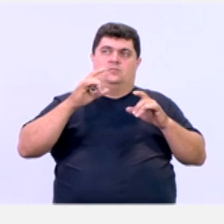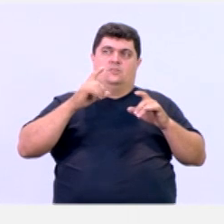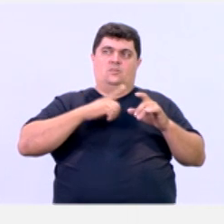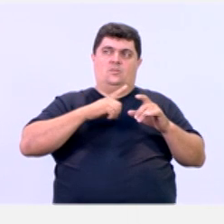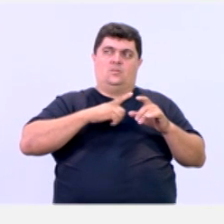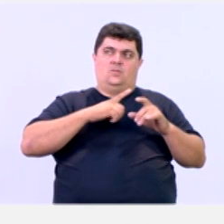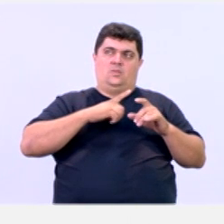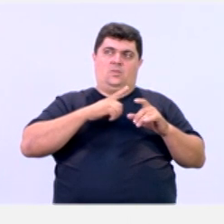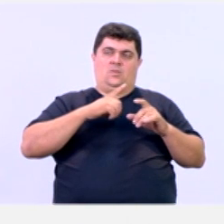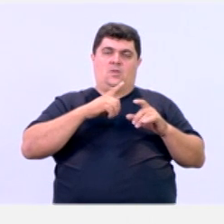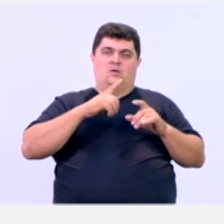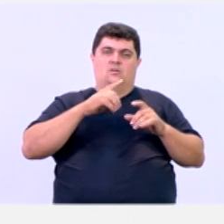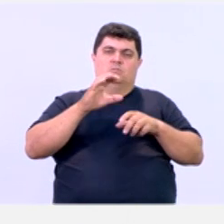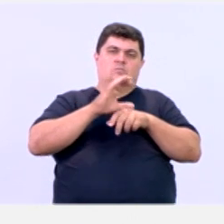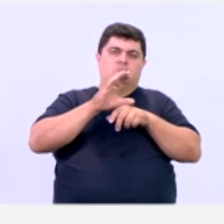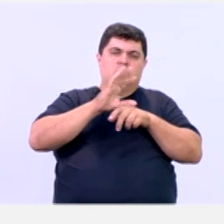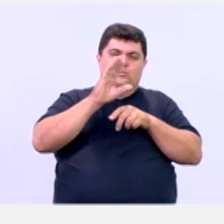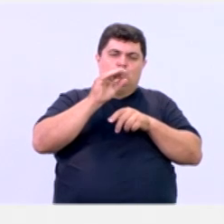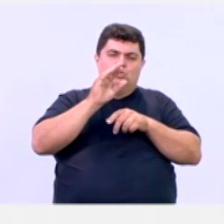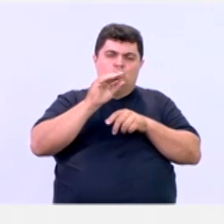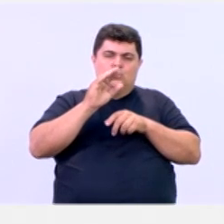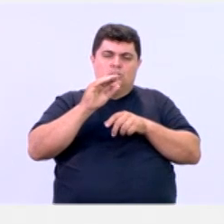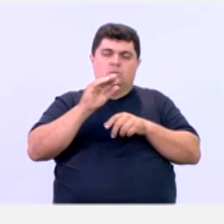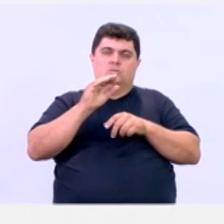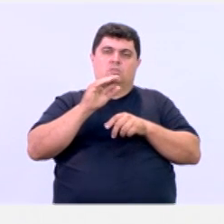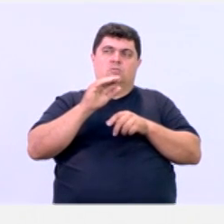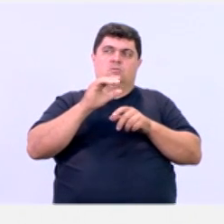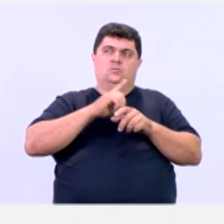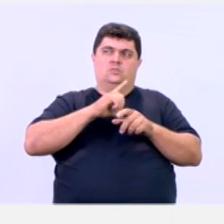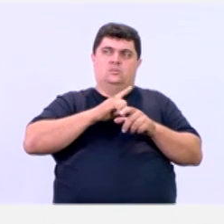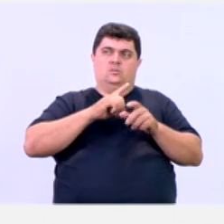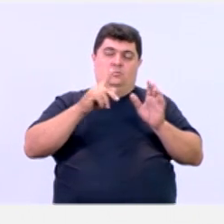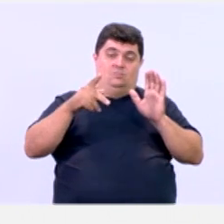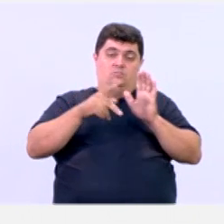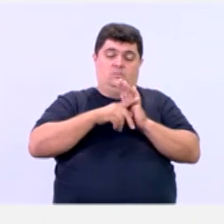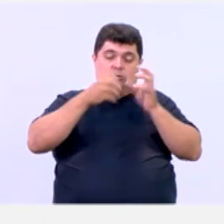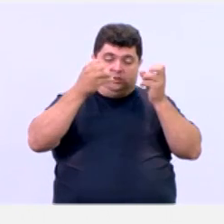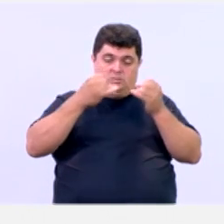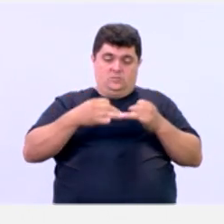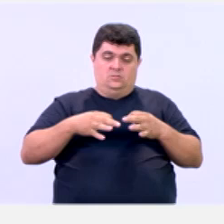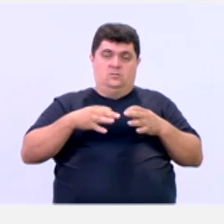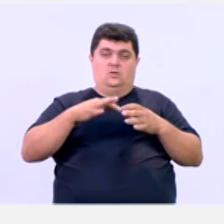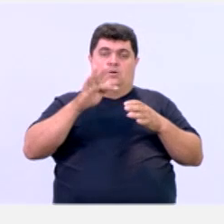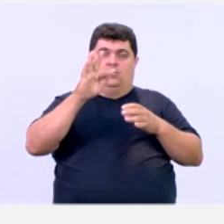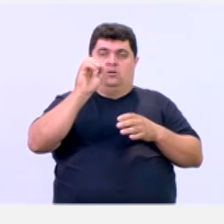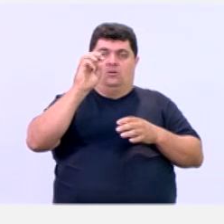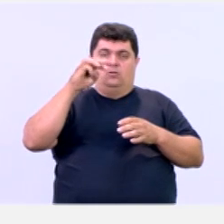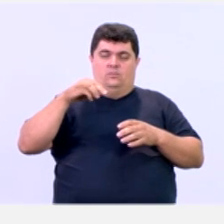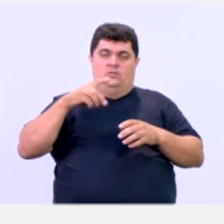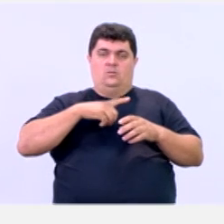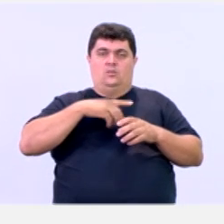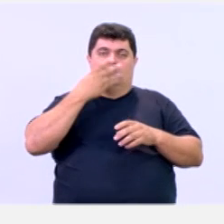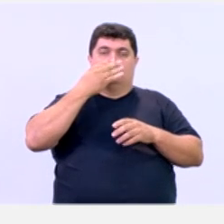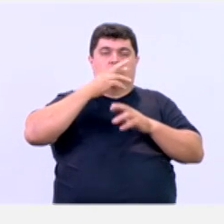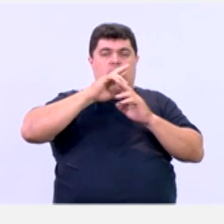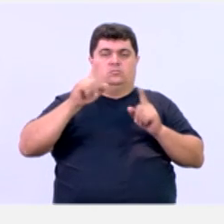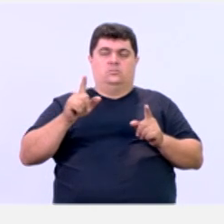definido com uma cor de fundo, como nós especificamos para o formulário, ele foi lá e